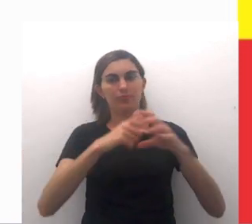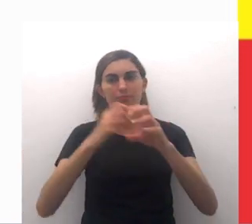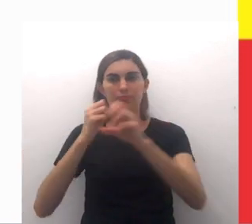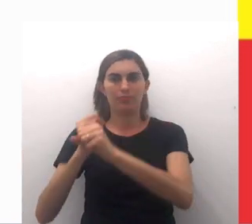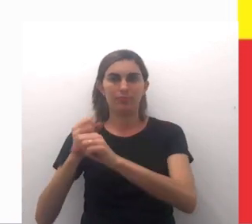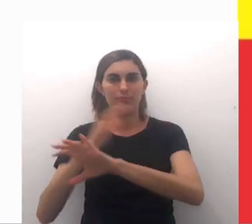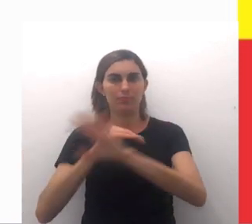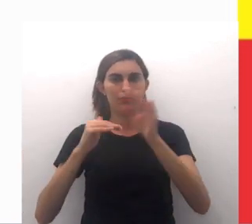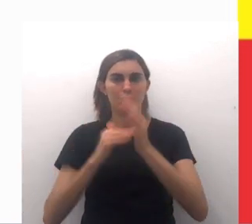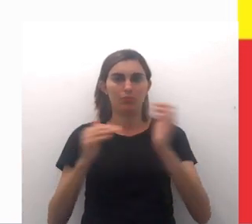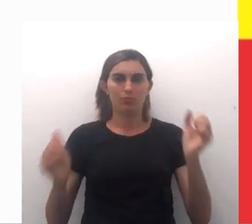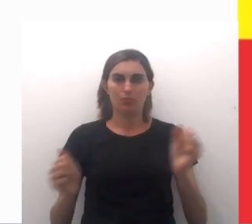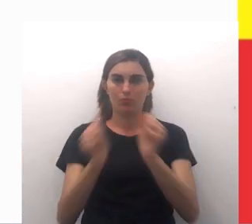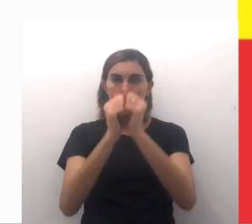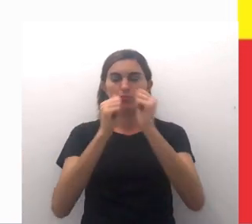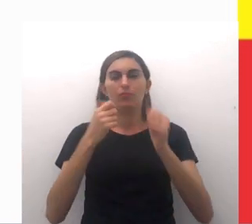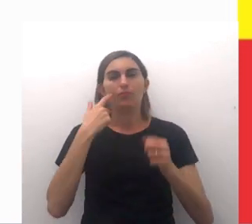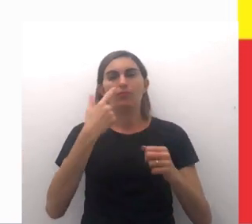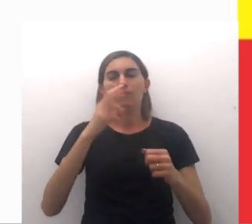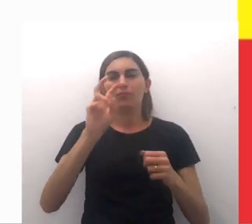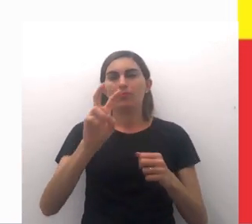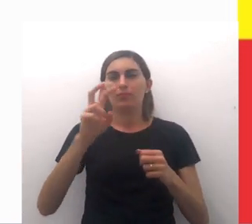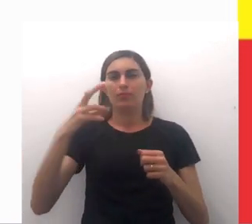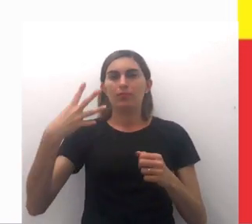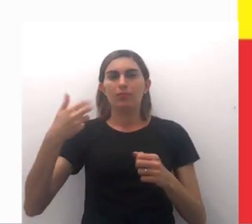multiplicar tudinho junto. Então, fica